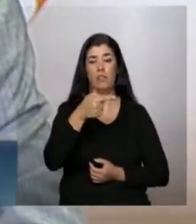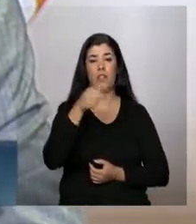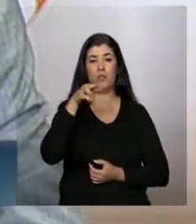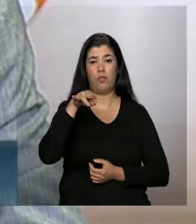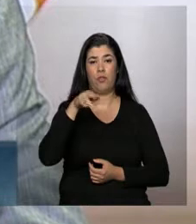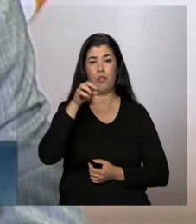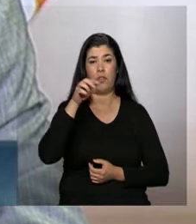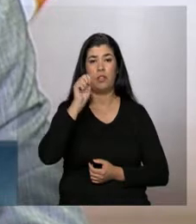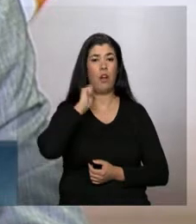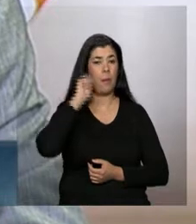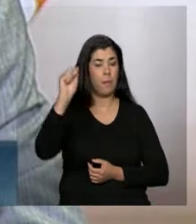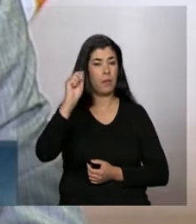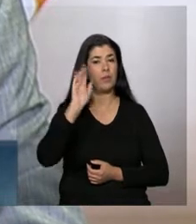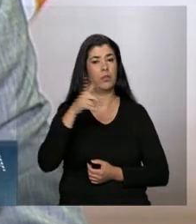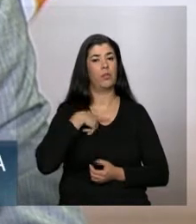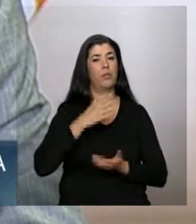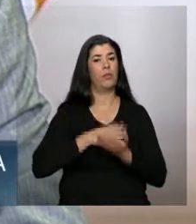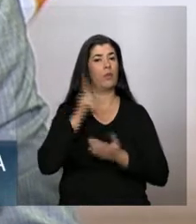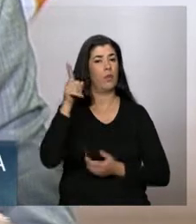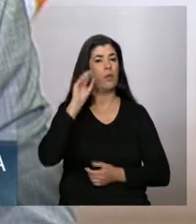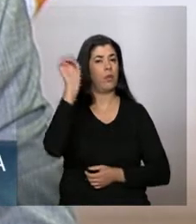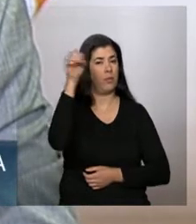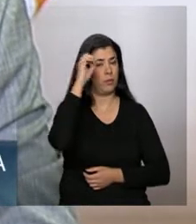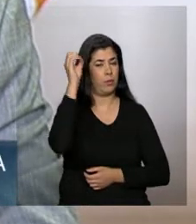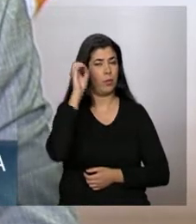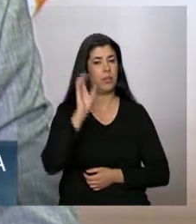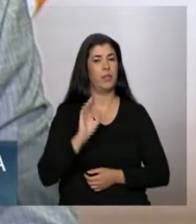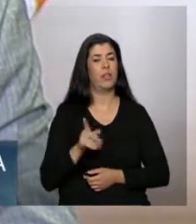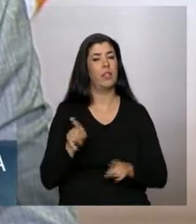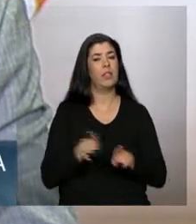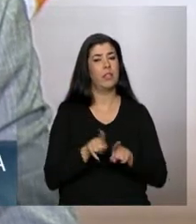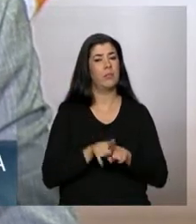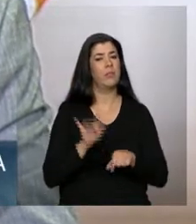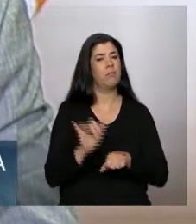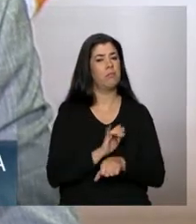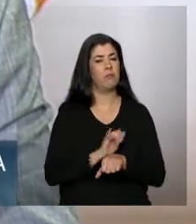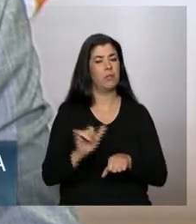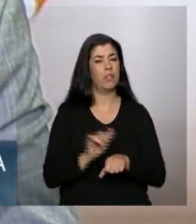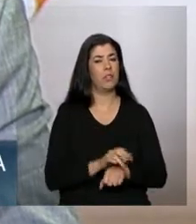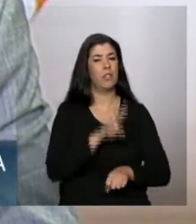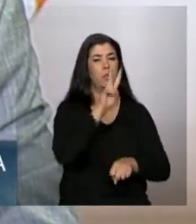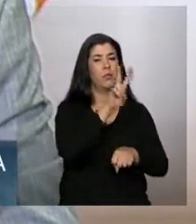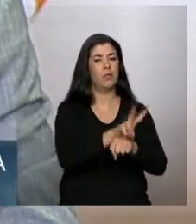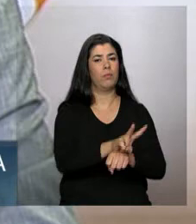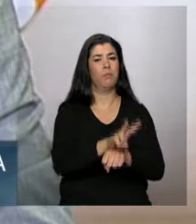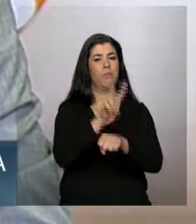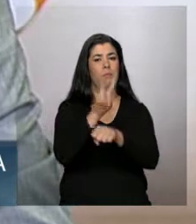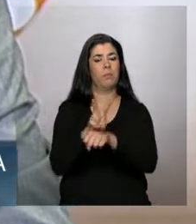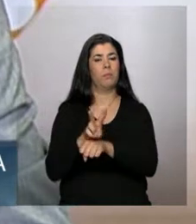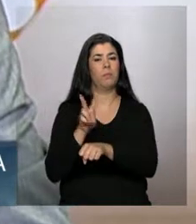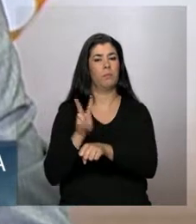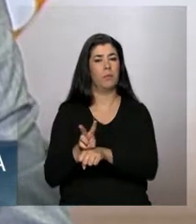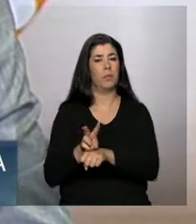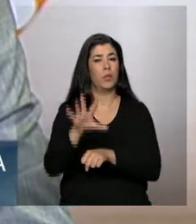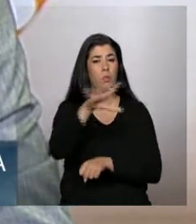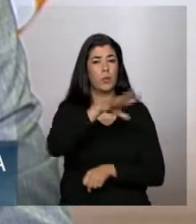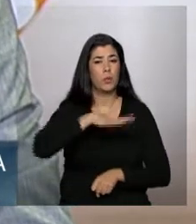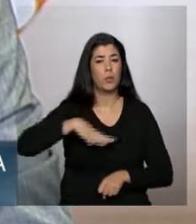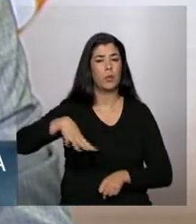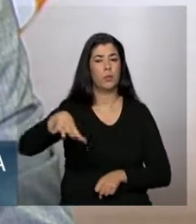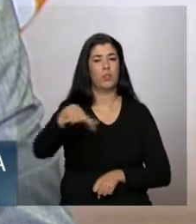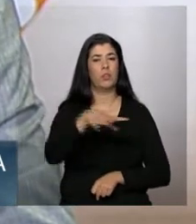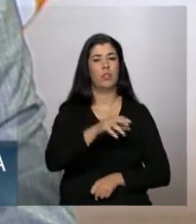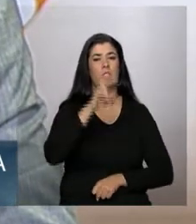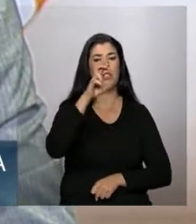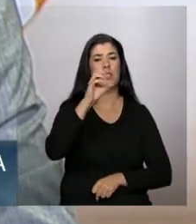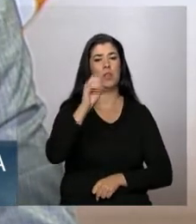preciso, nós já estamos desenvolvendo essa estratégia de cobrir, se possível, 50